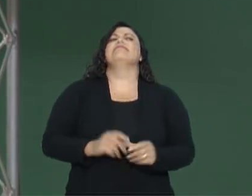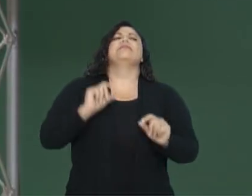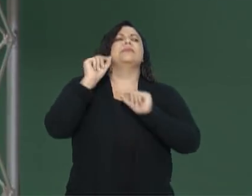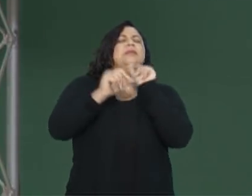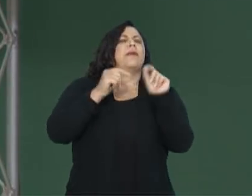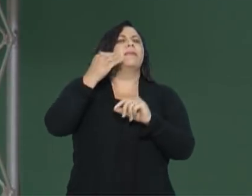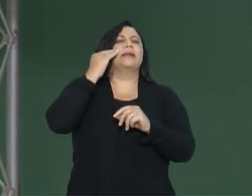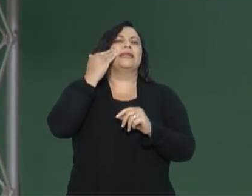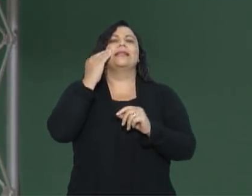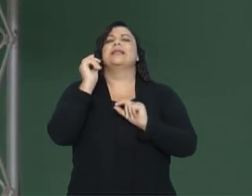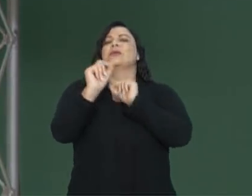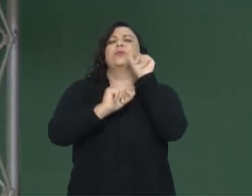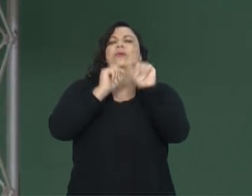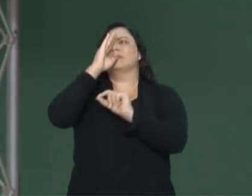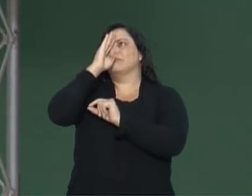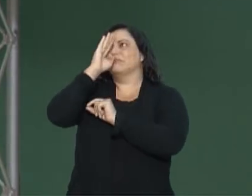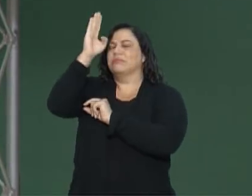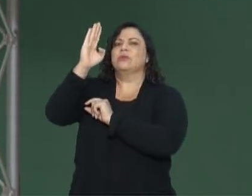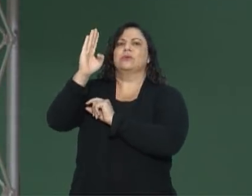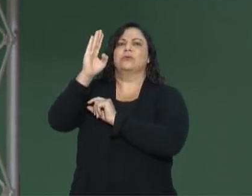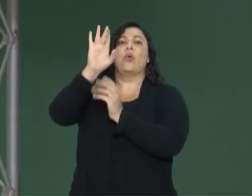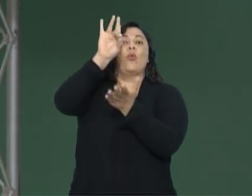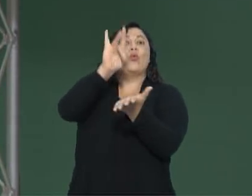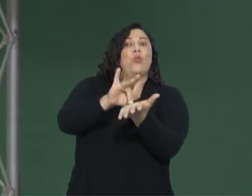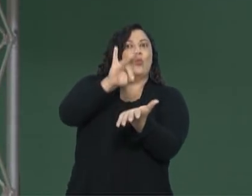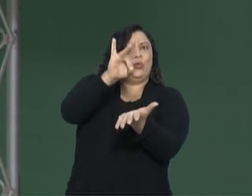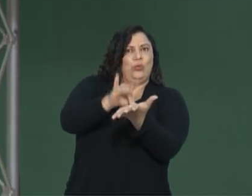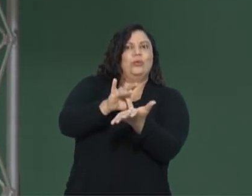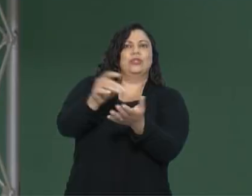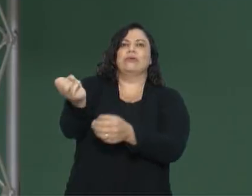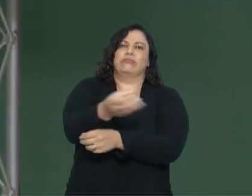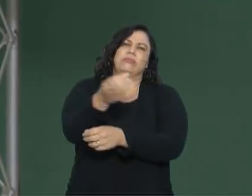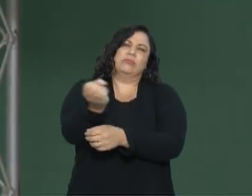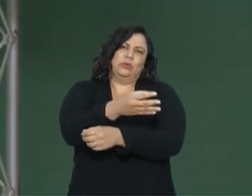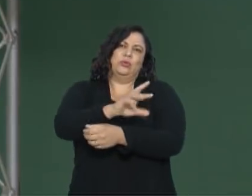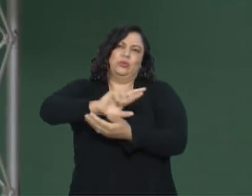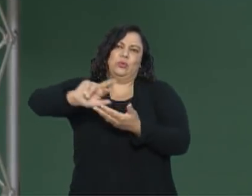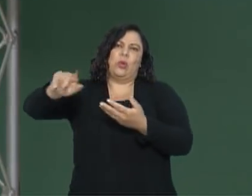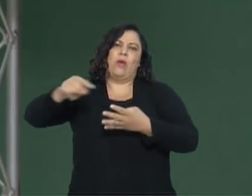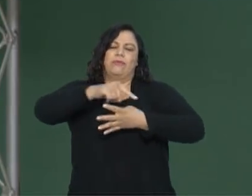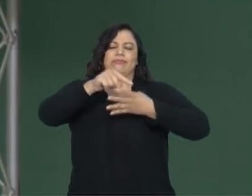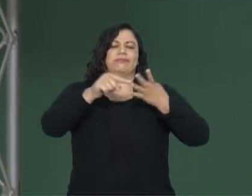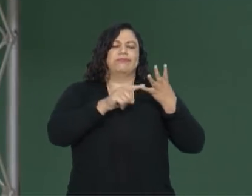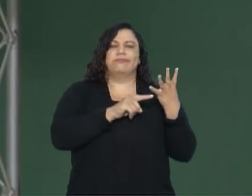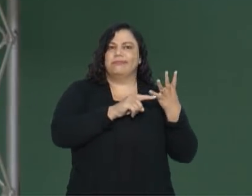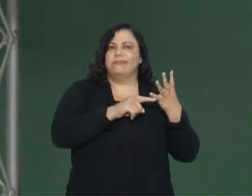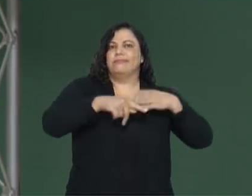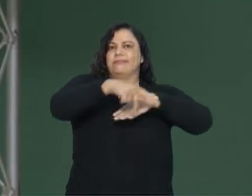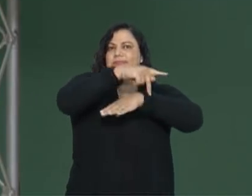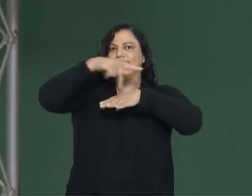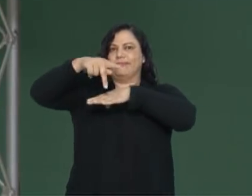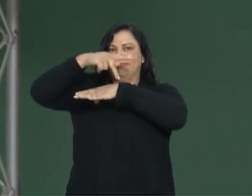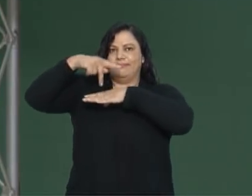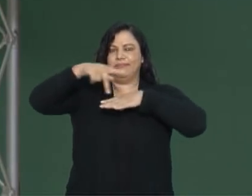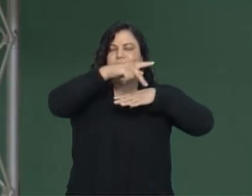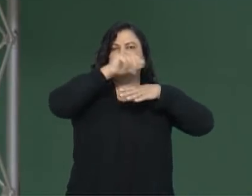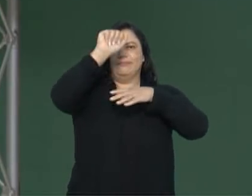uma ideia dos principais, dos originais, né? Porque daí tem os novos, aí tem as 4 bandeiras dos países, dos